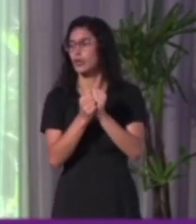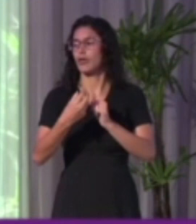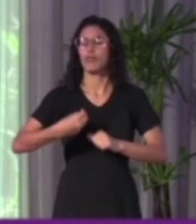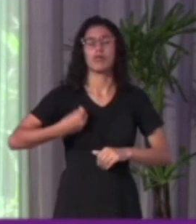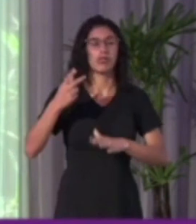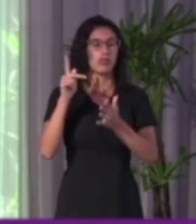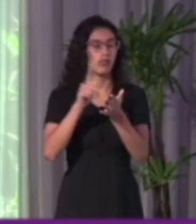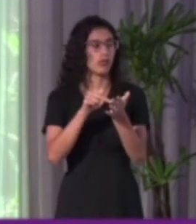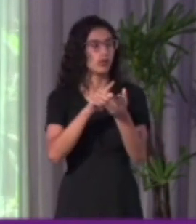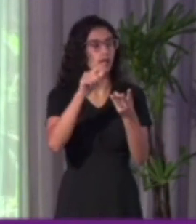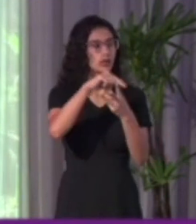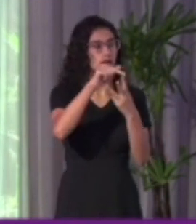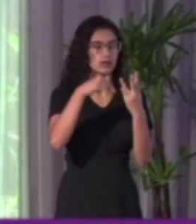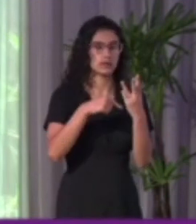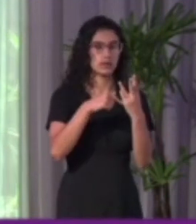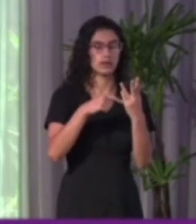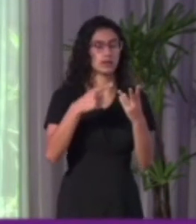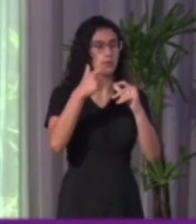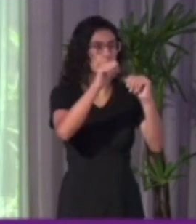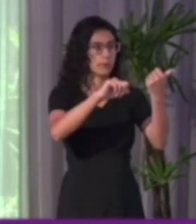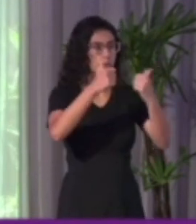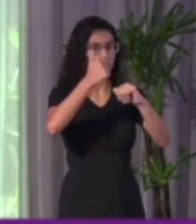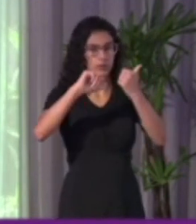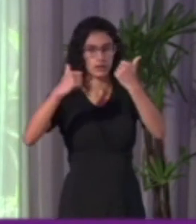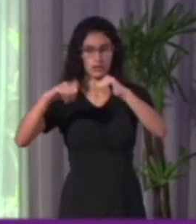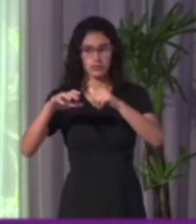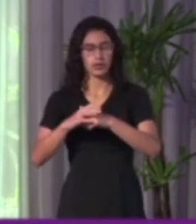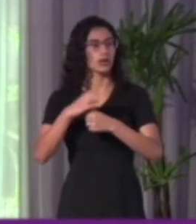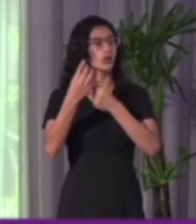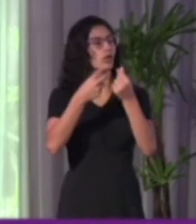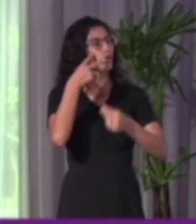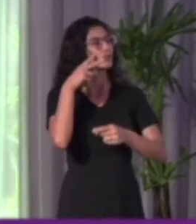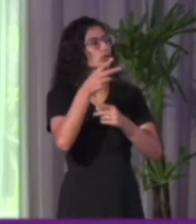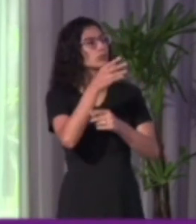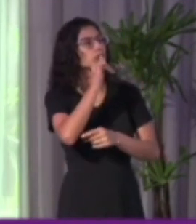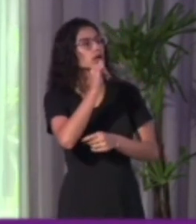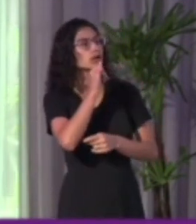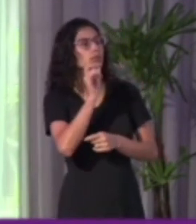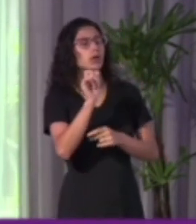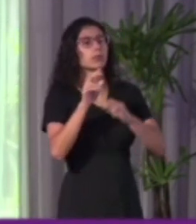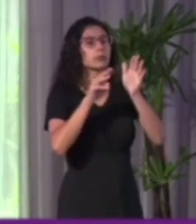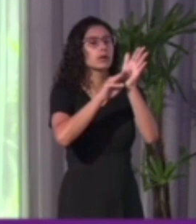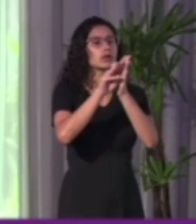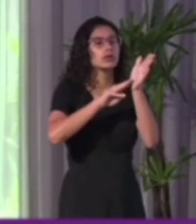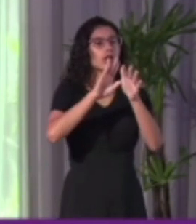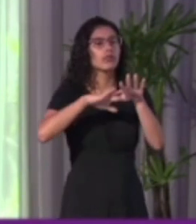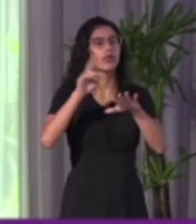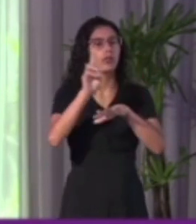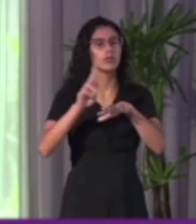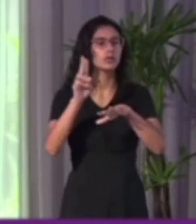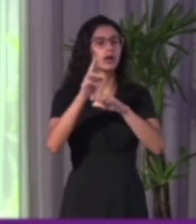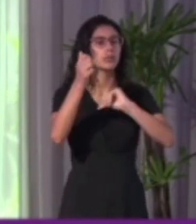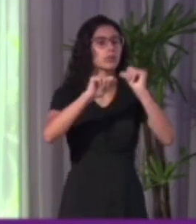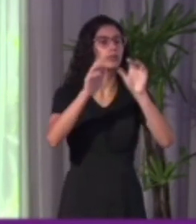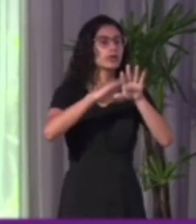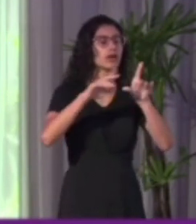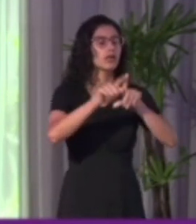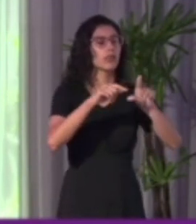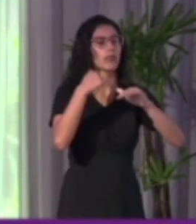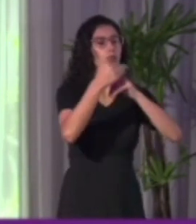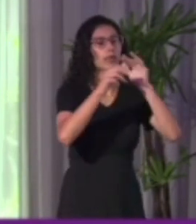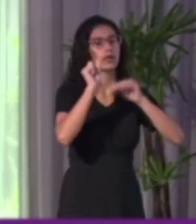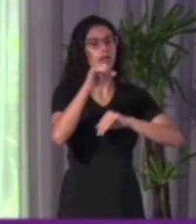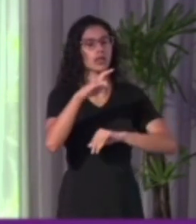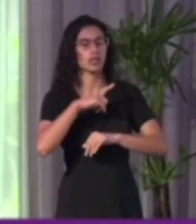real nas 3 consultas públicas analisadas. E quando eu olho, por exemplo, para que metodologia que foi utilizada para analisar as contribuições,